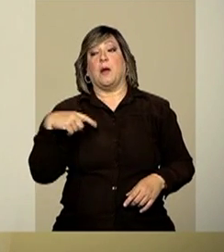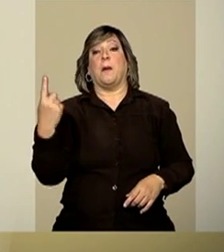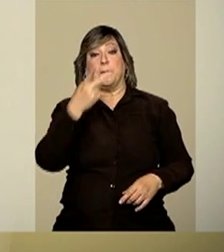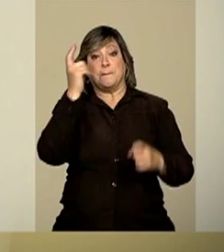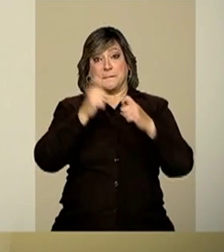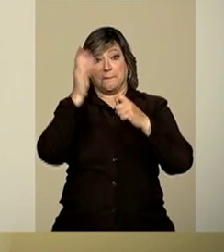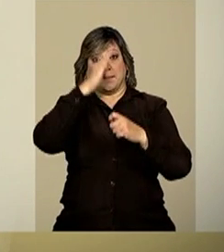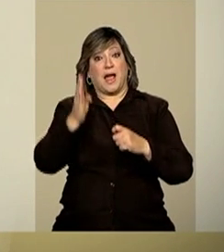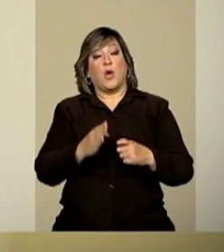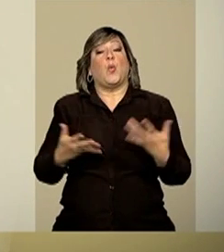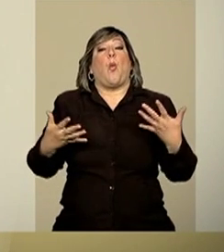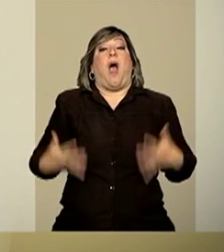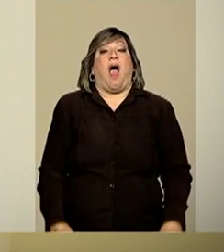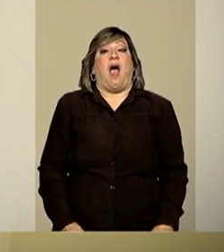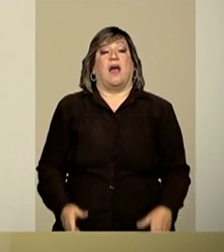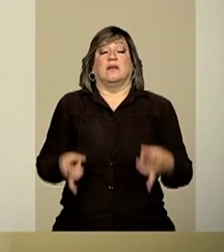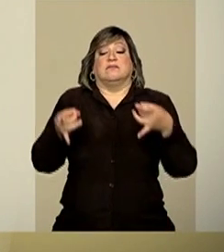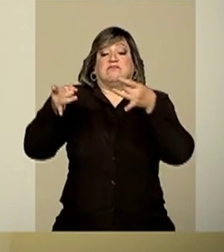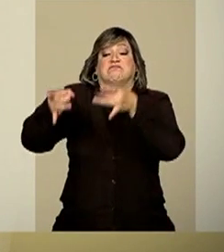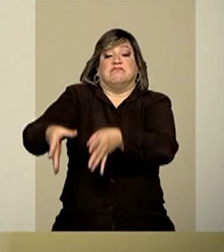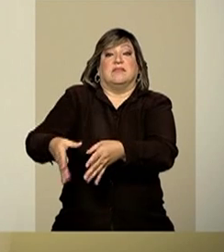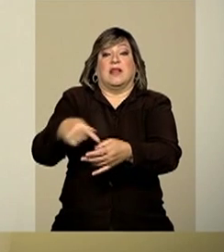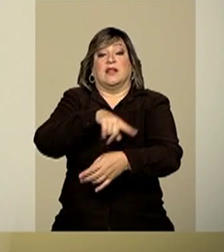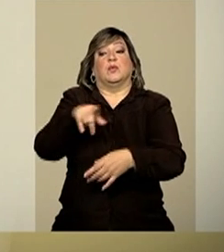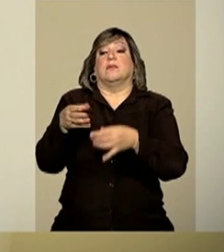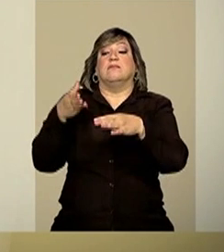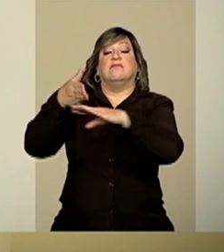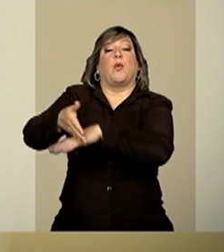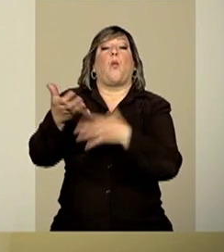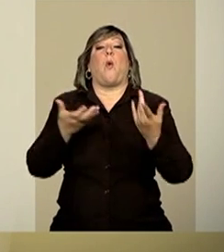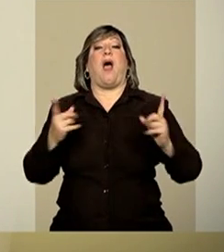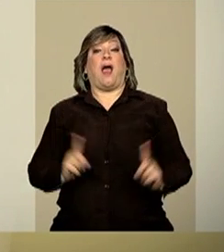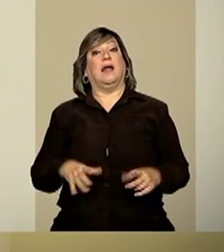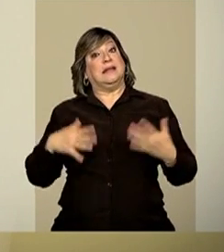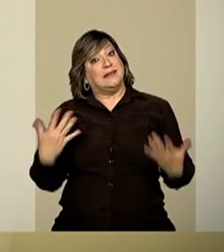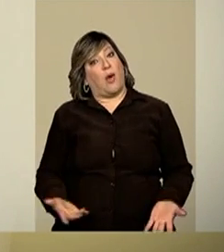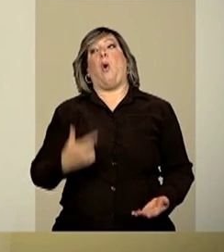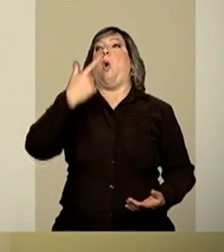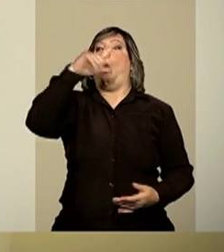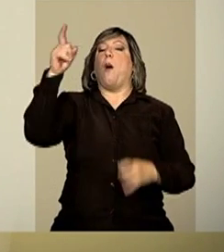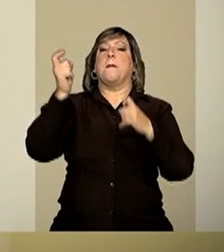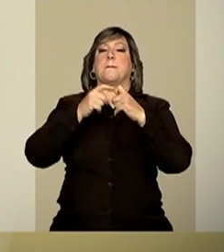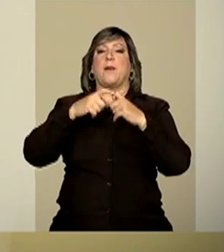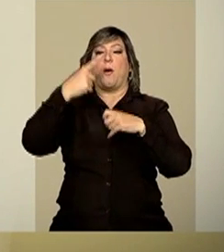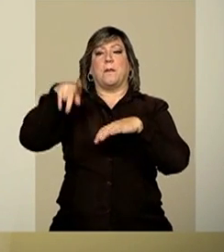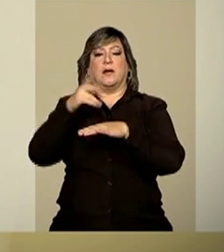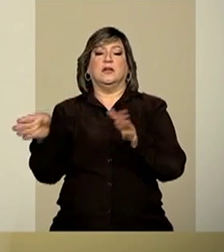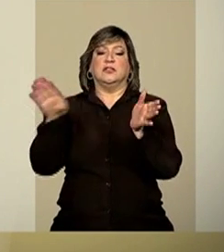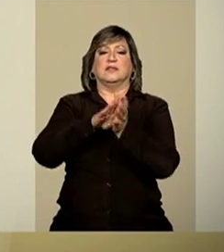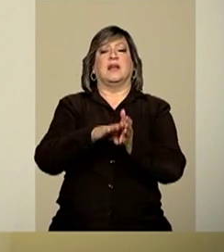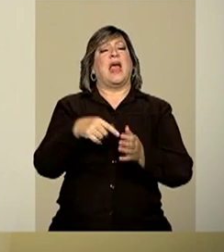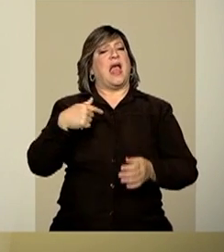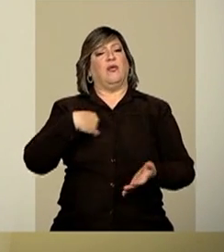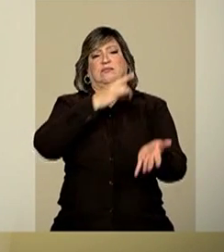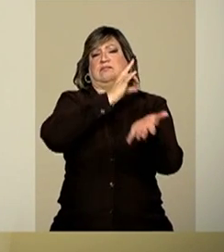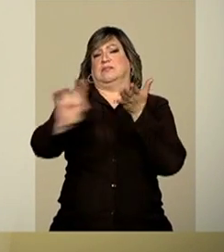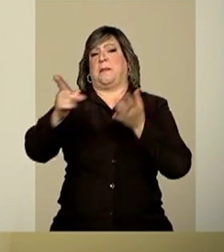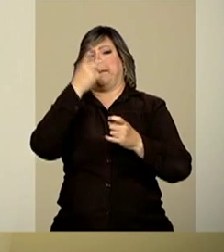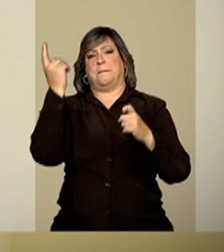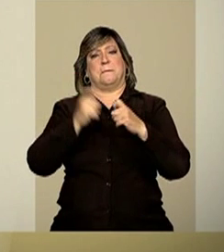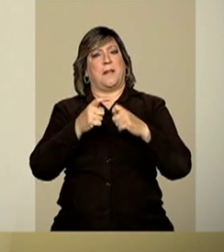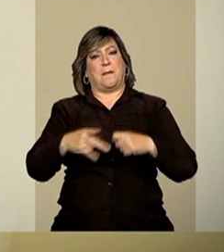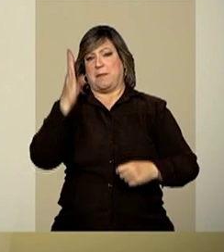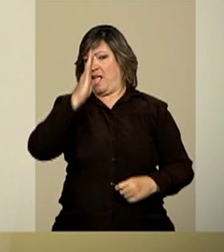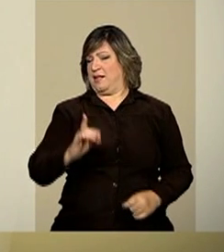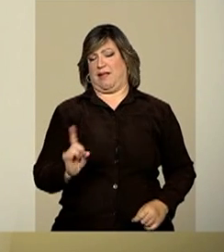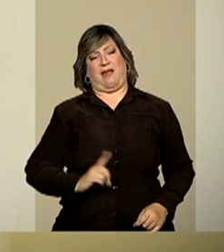interessam e não são preenchidas por brasileiros não é uma decisão contra os médicos nacionais. É